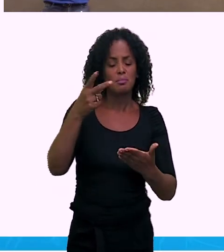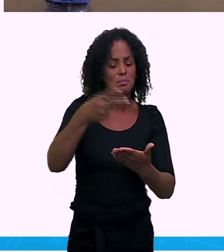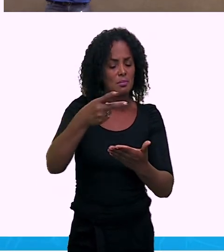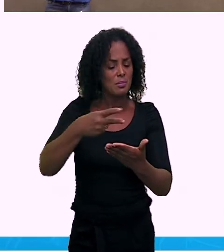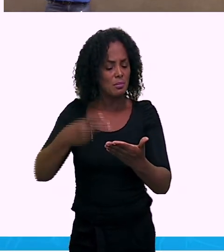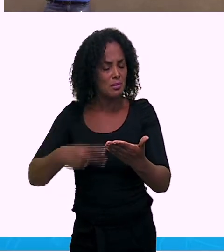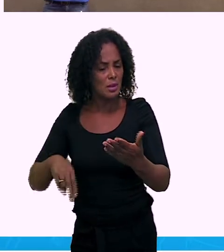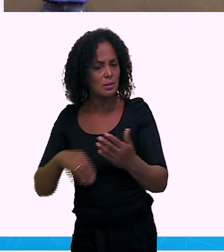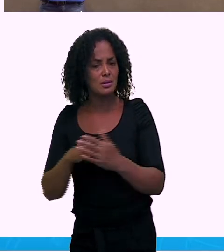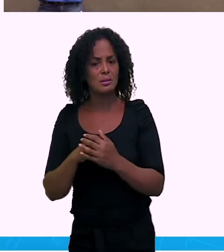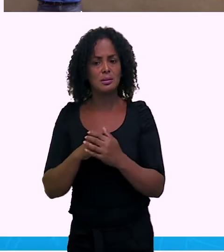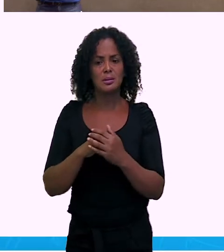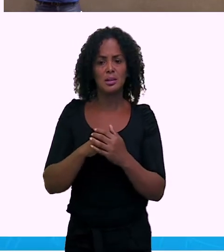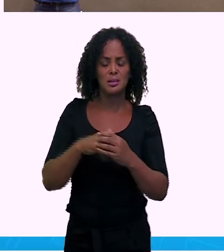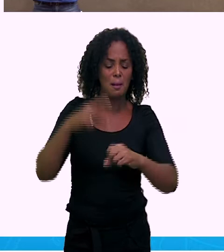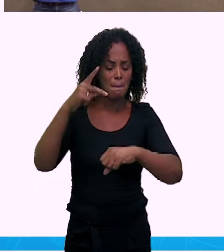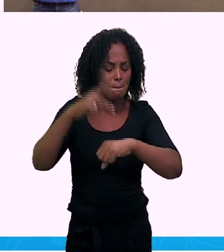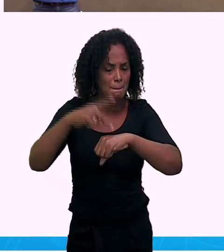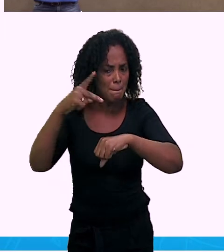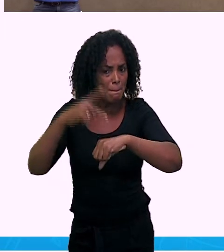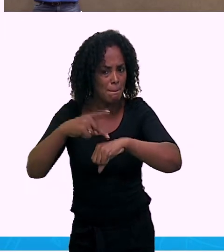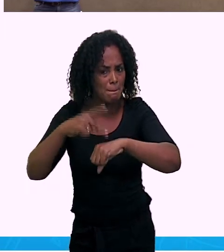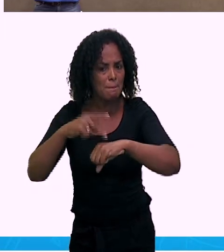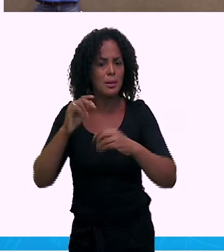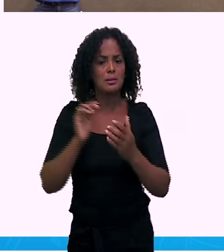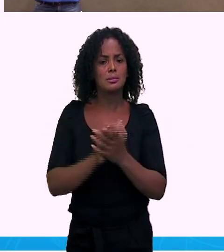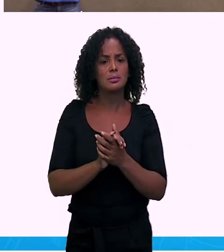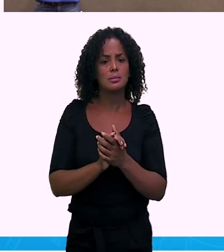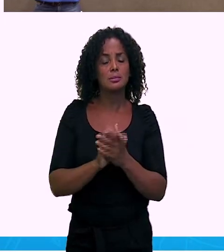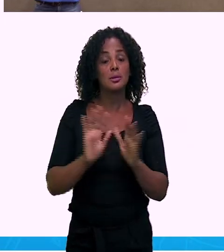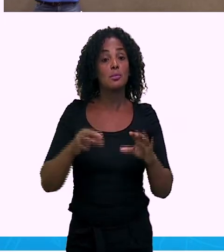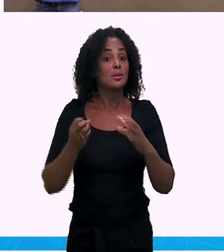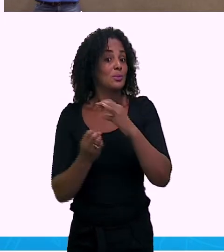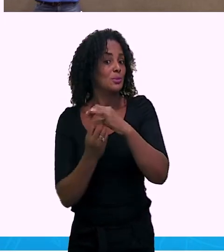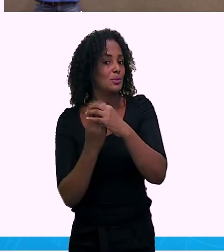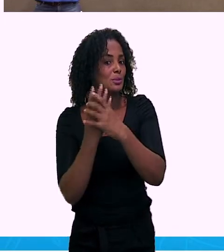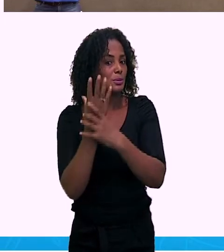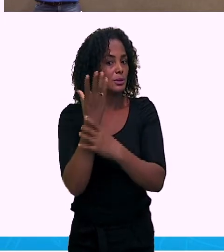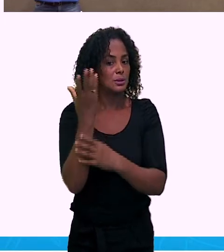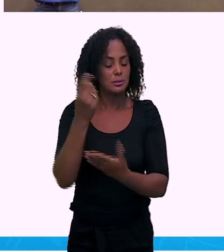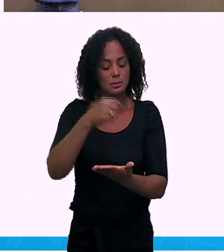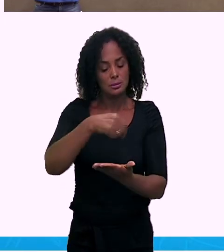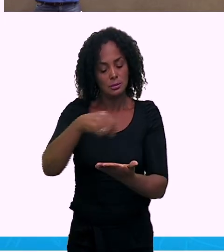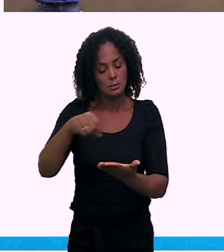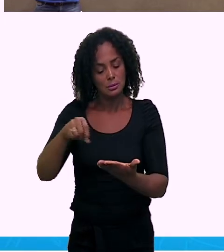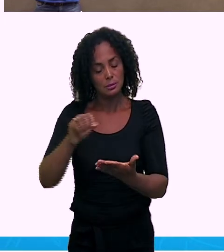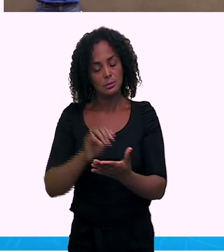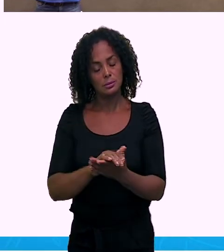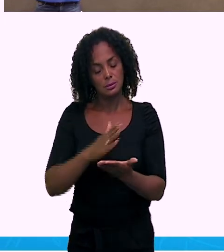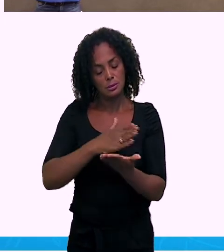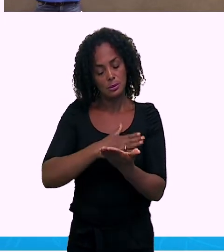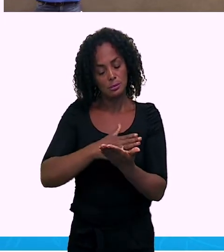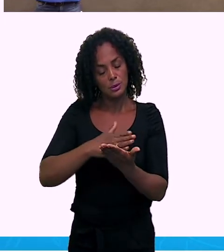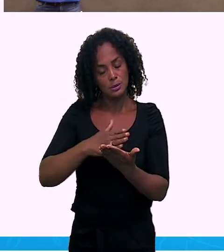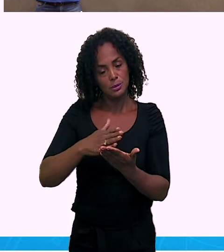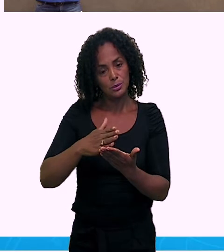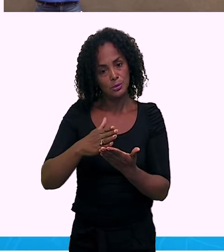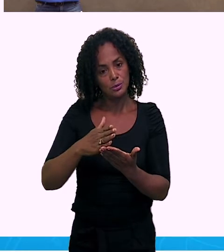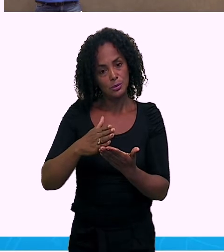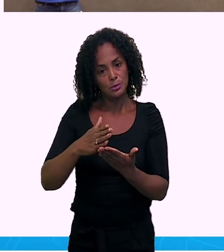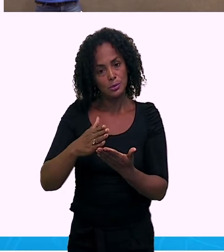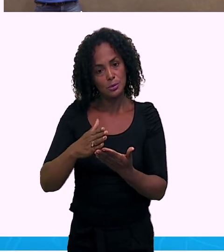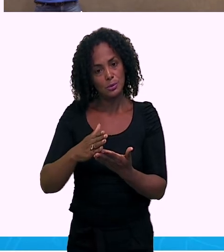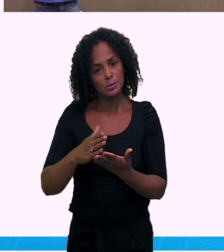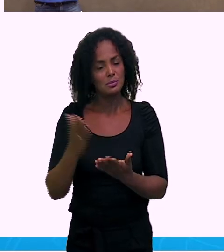depois começaram a melhorar essa escrita. Quando surgiu a escrita, passou-se para a Idade Antiga,